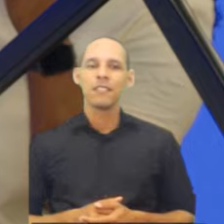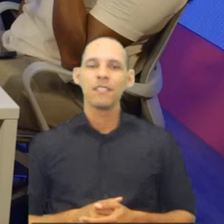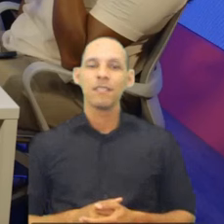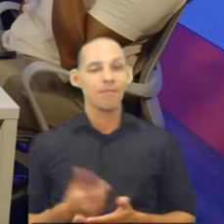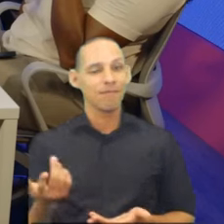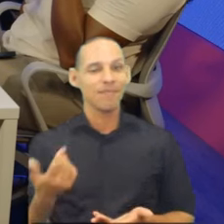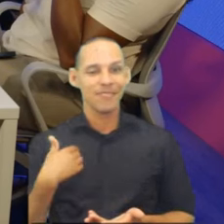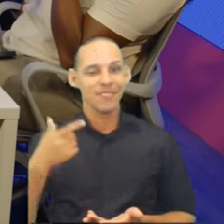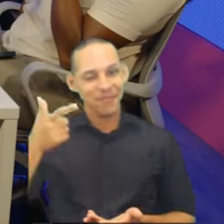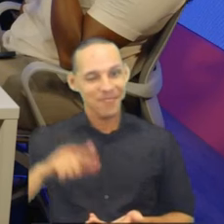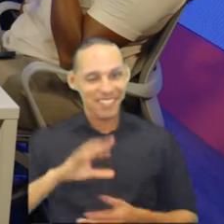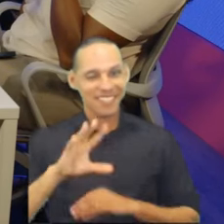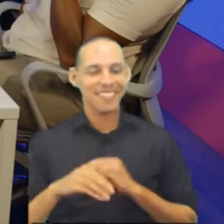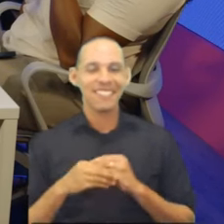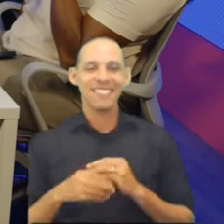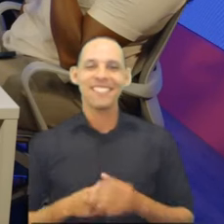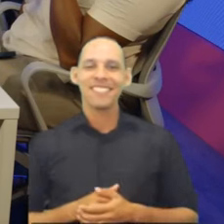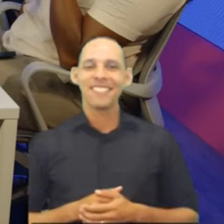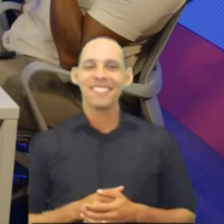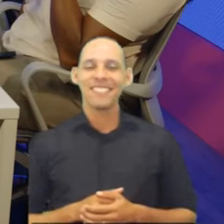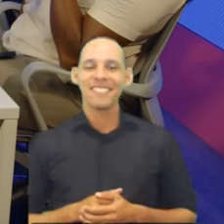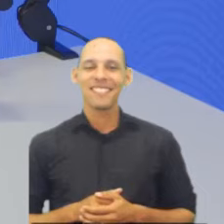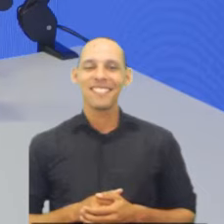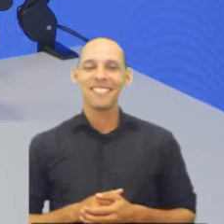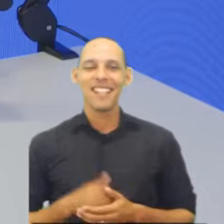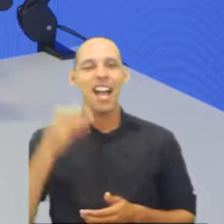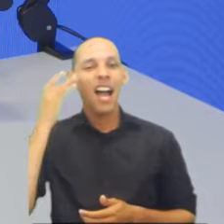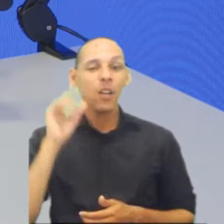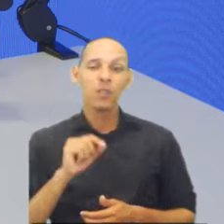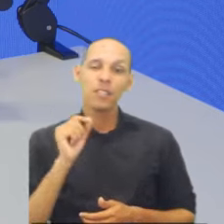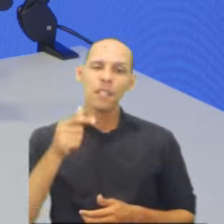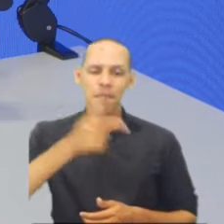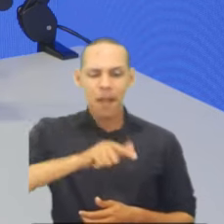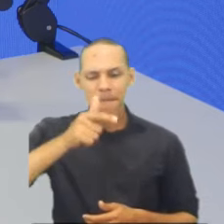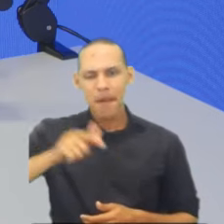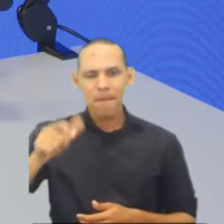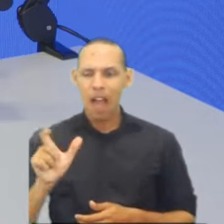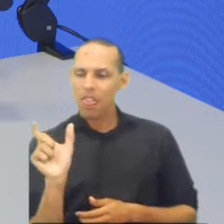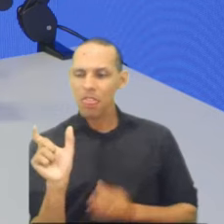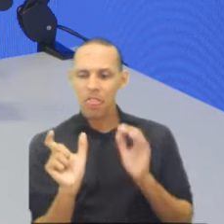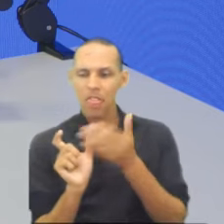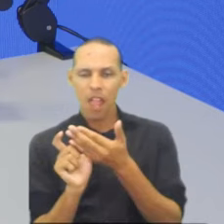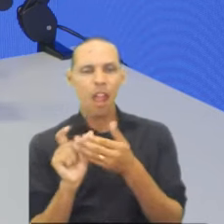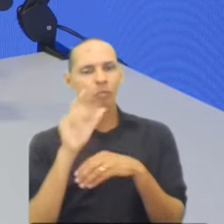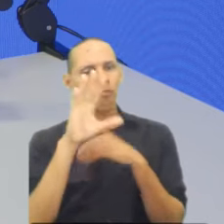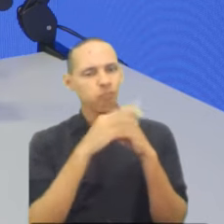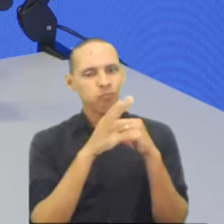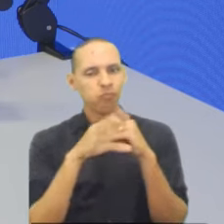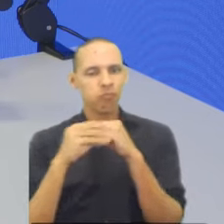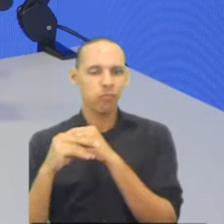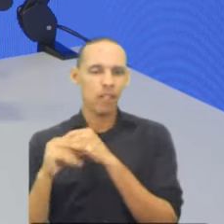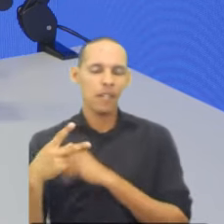e botando um tempero nessa nessa nossa conversa eu acho que quanto mais termos forem